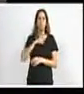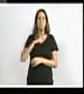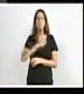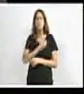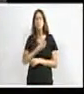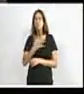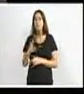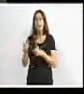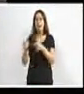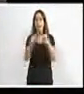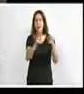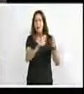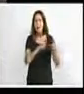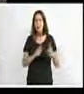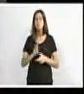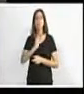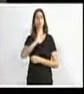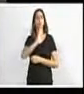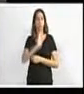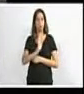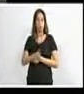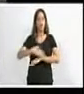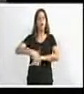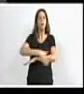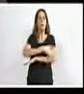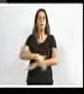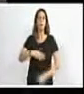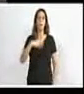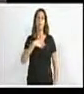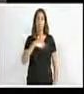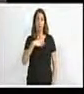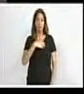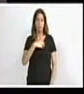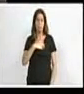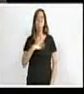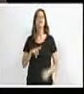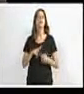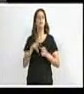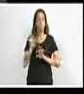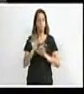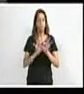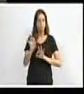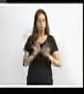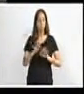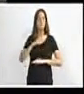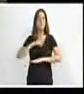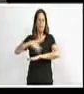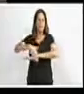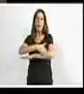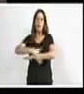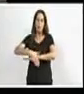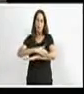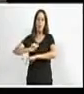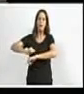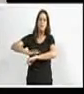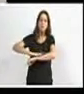e já estão na Rua Bahia, fazendo aquela operação tapa-buraco naqueles asfaltos